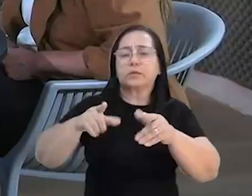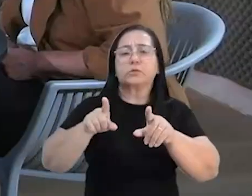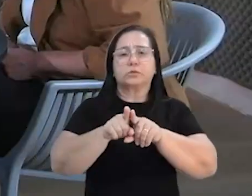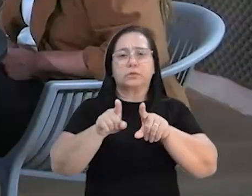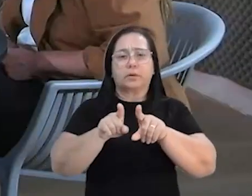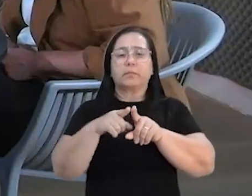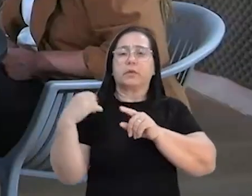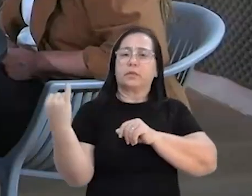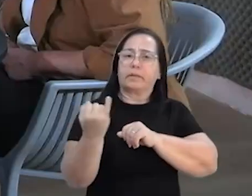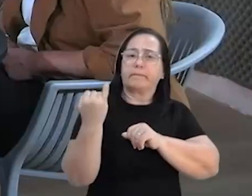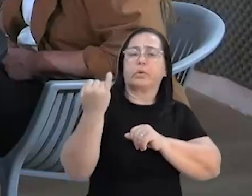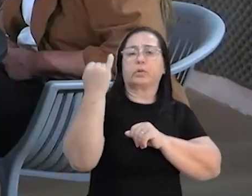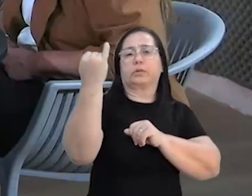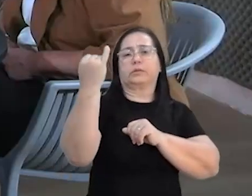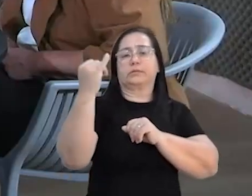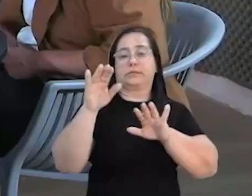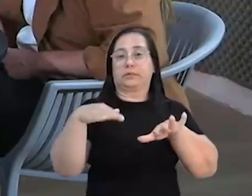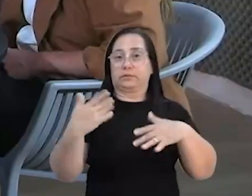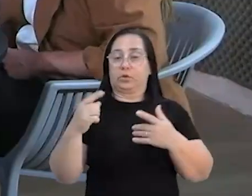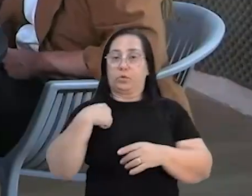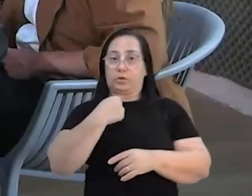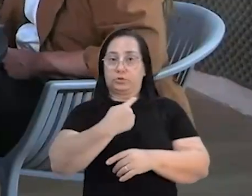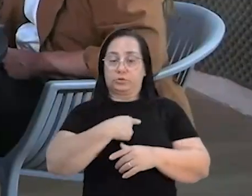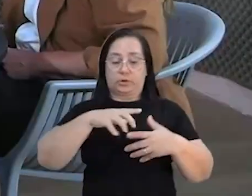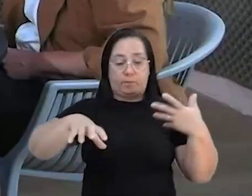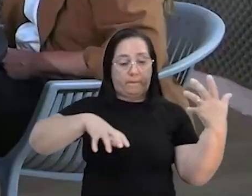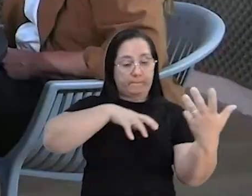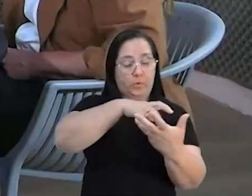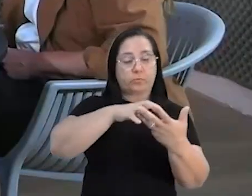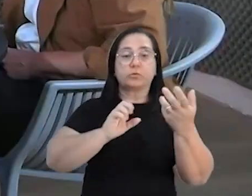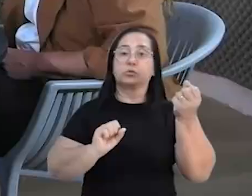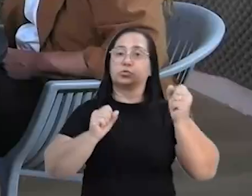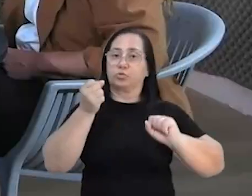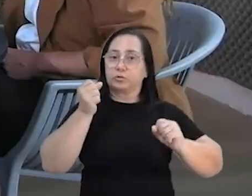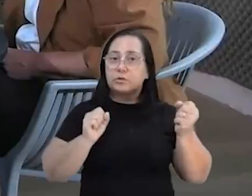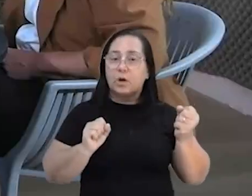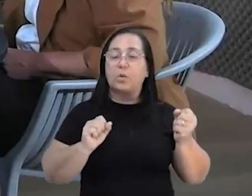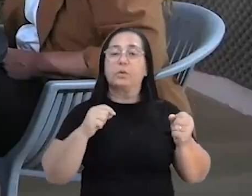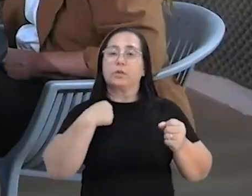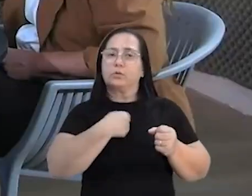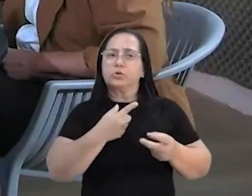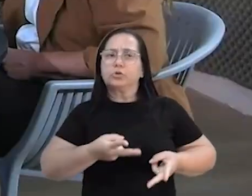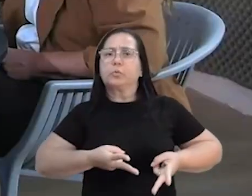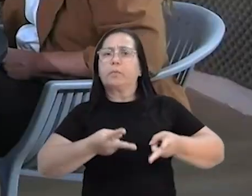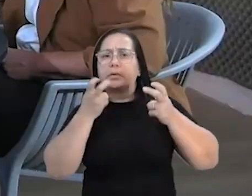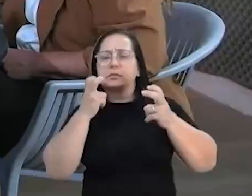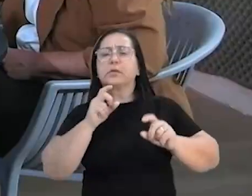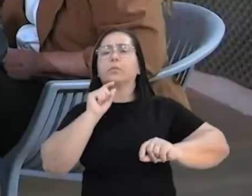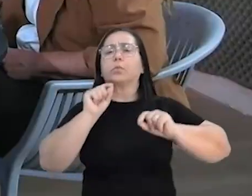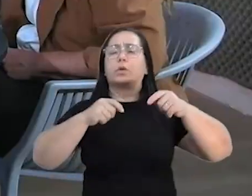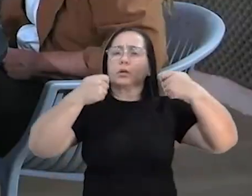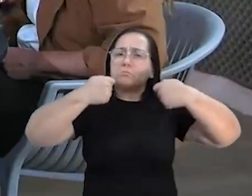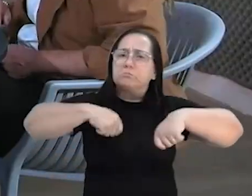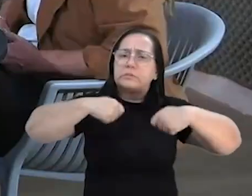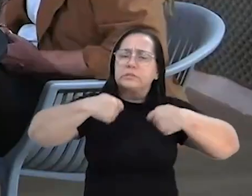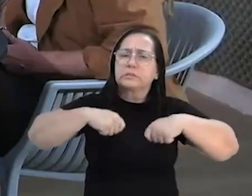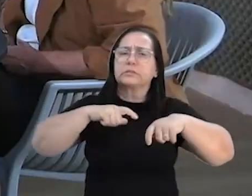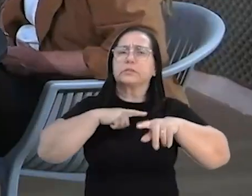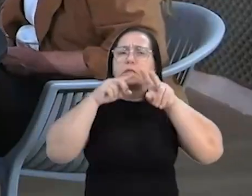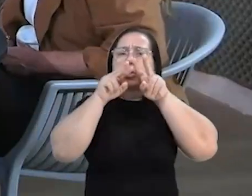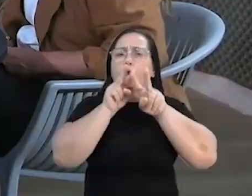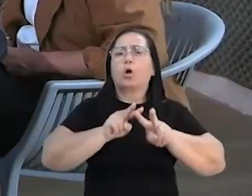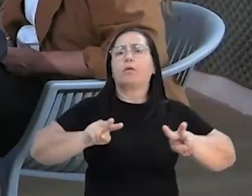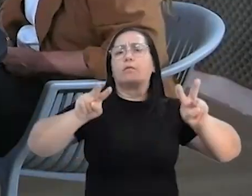dessa importância, né? Então, a gente estava no meio de uma revolução industrial. E aí a gente percebe realmente essa necessidade desse